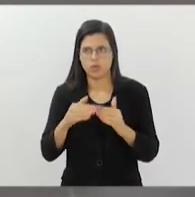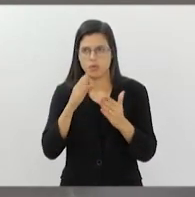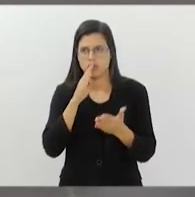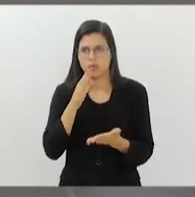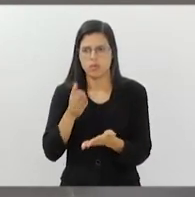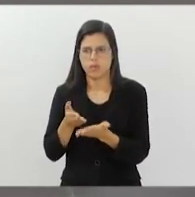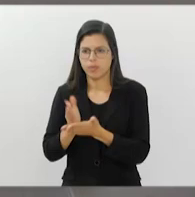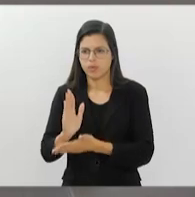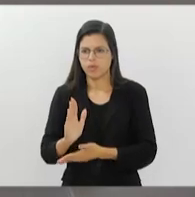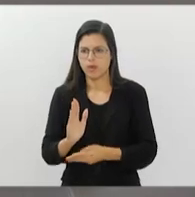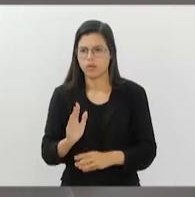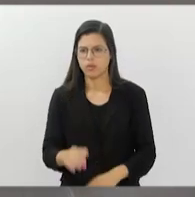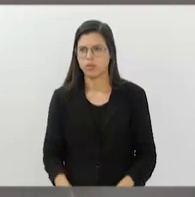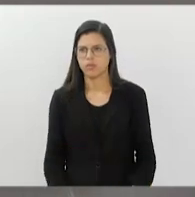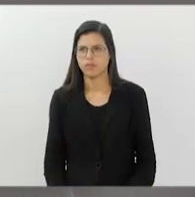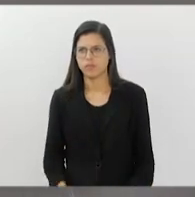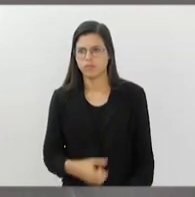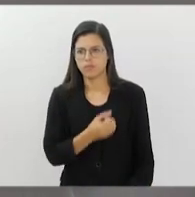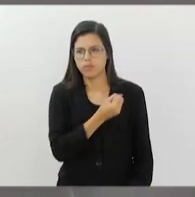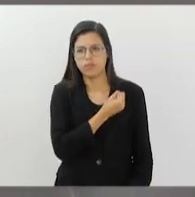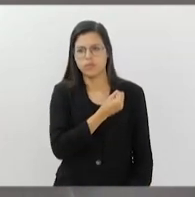permaneçam como estão, aprovados.